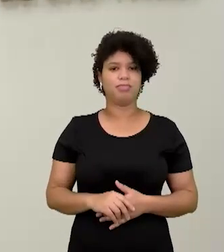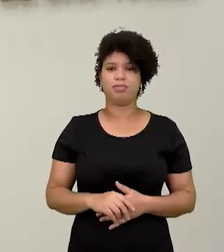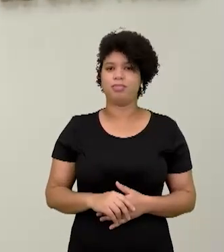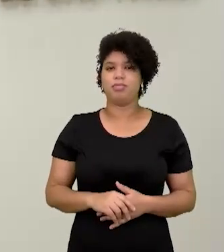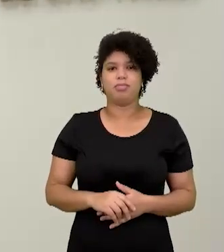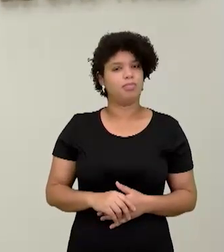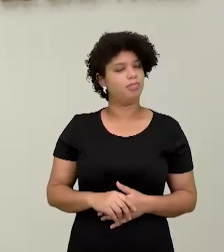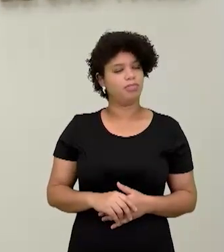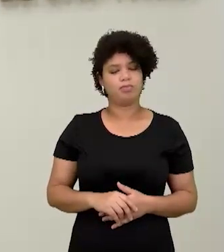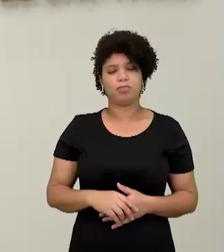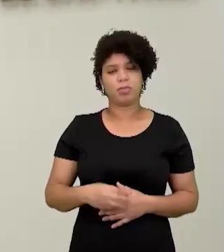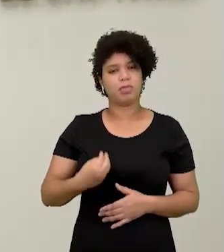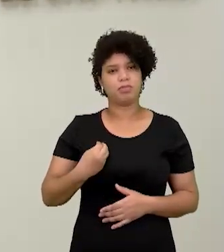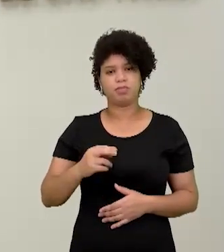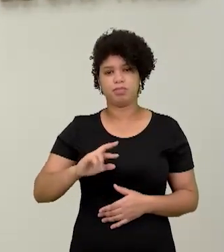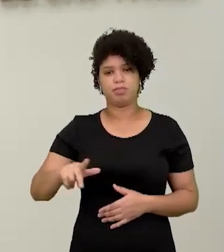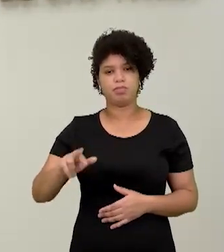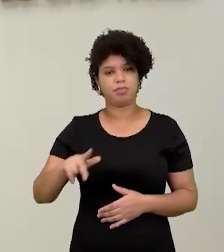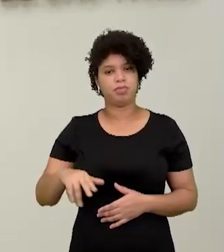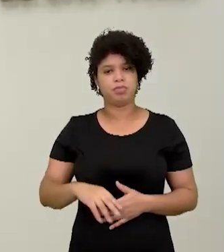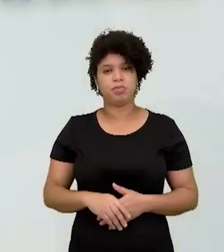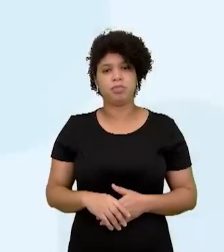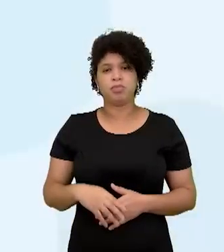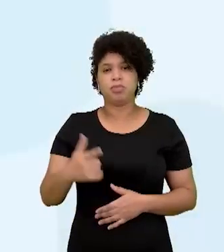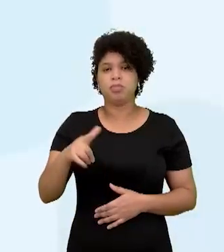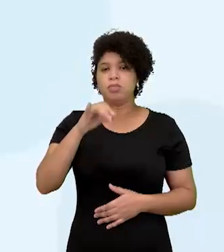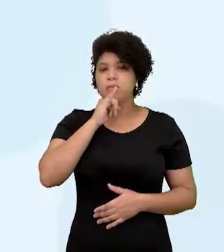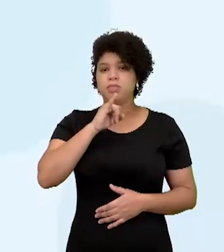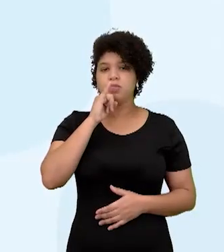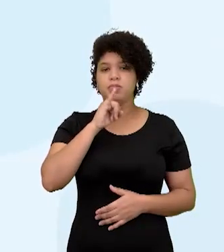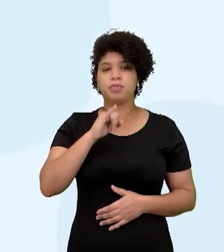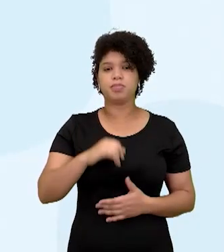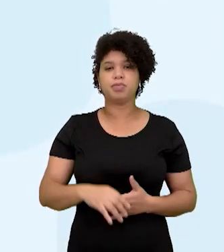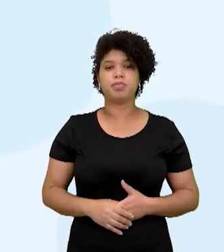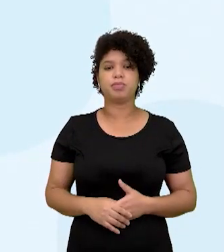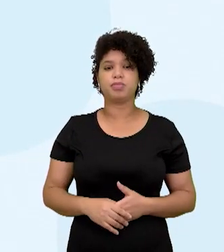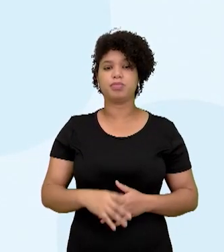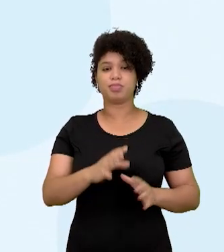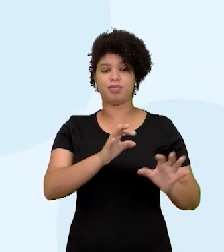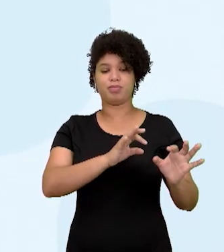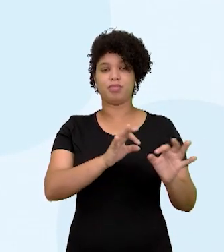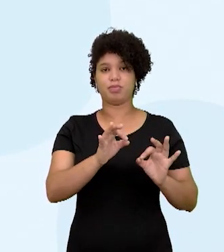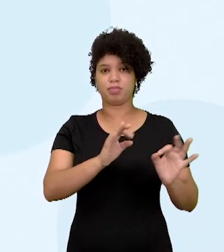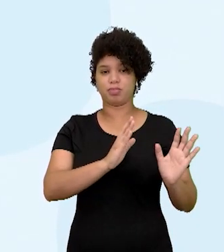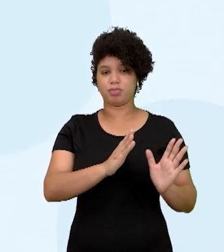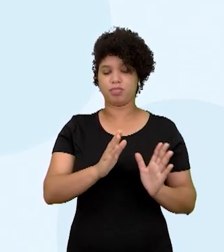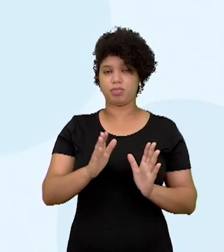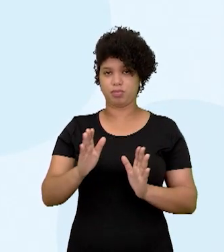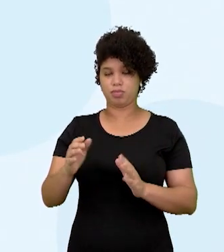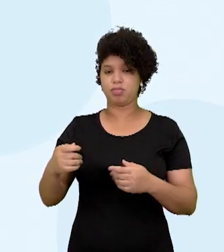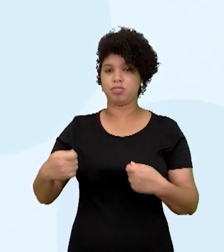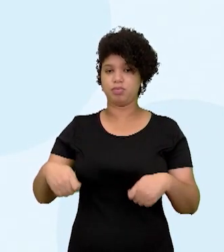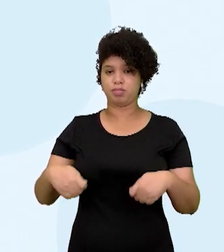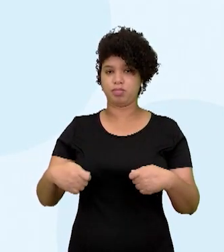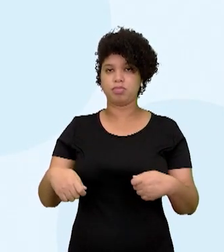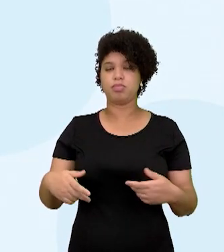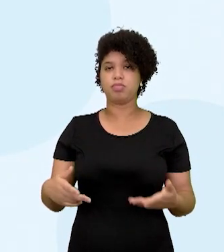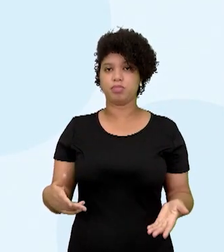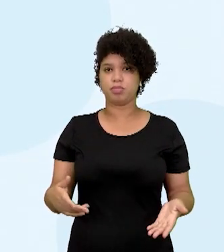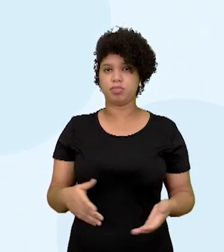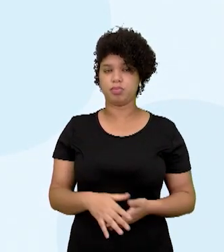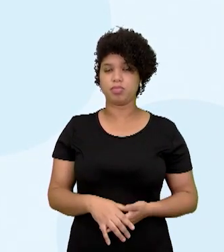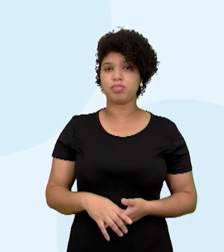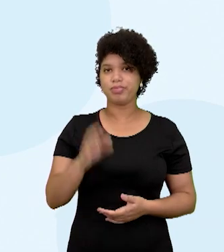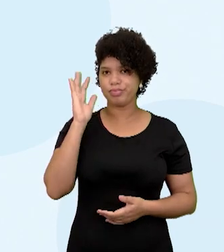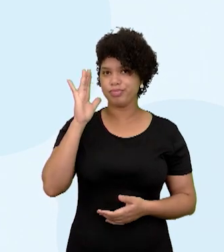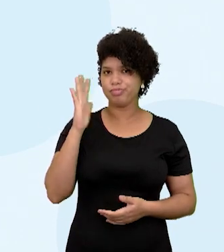Será que existe isso? Ou então, outro exemplo aqui, ó. Organização. Organização por quê? Porque a